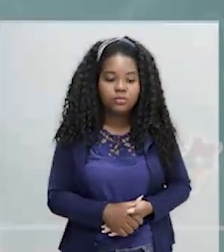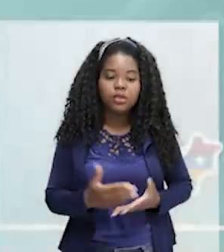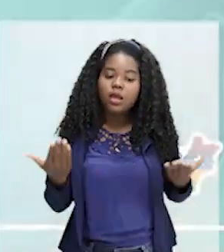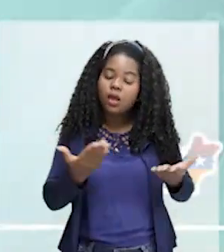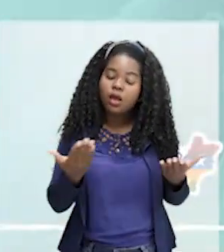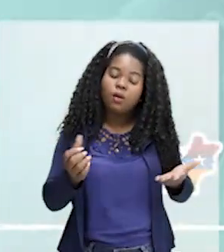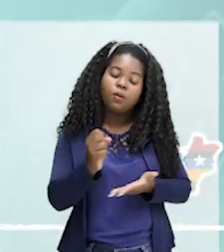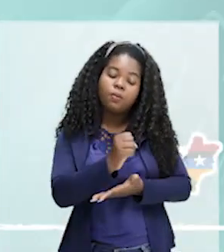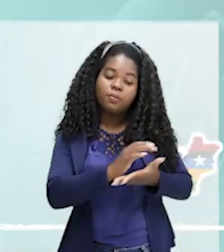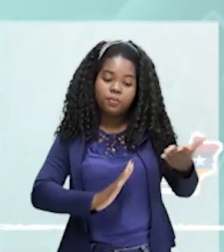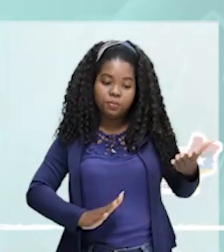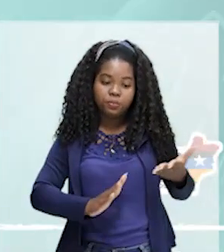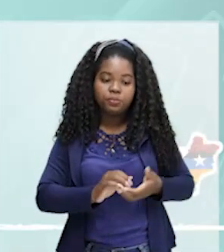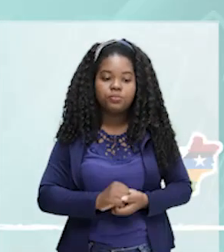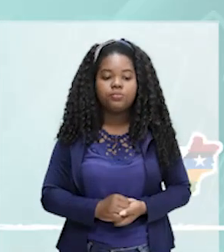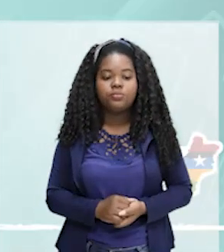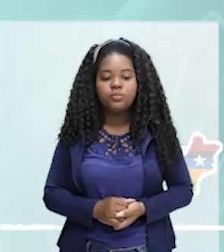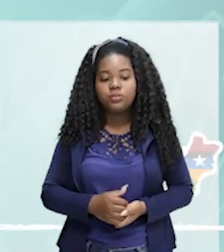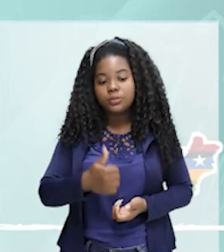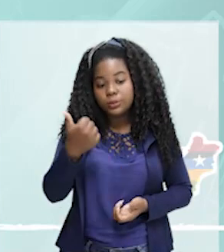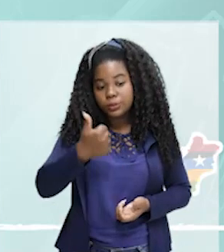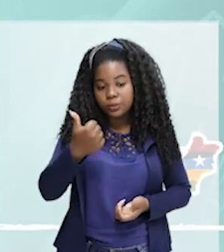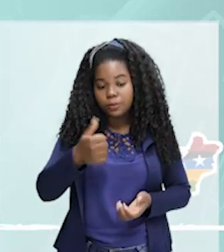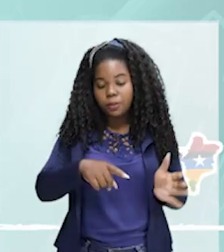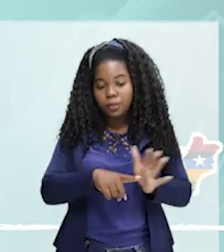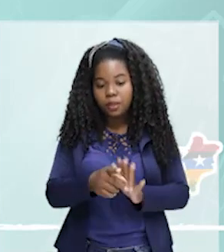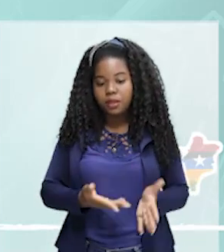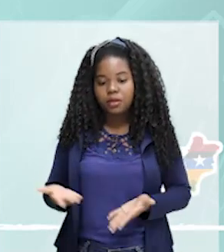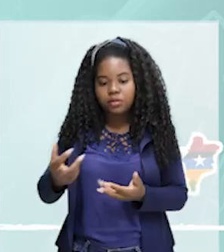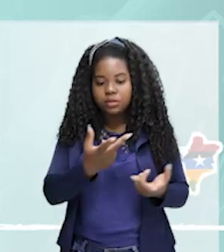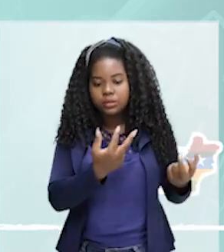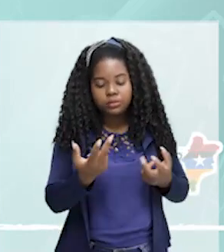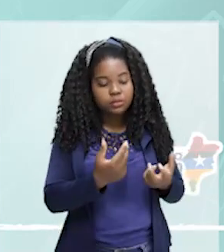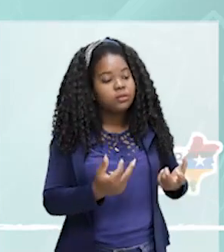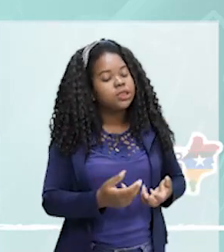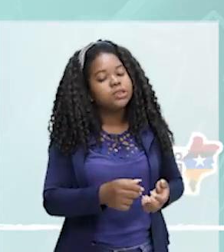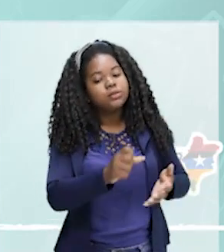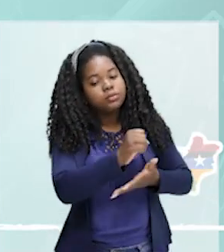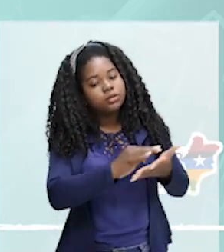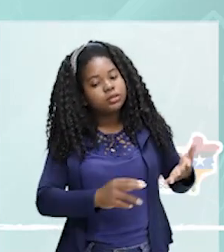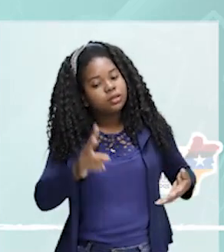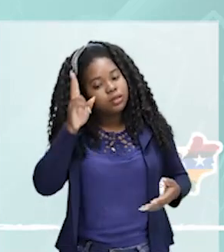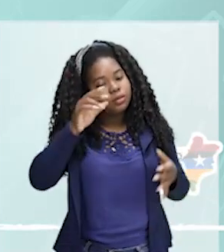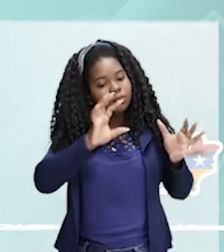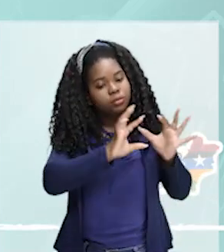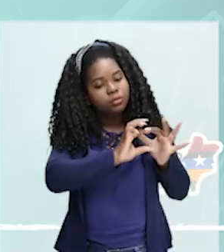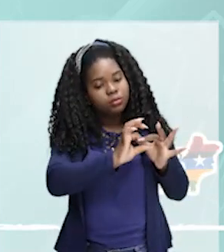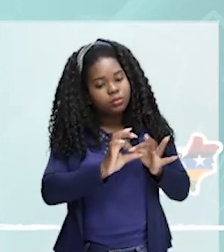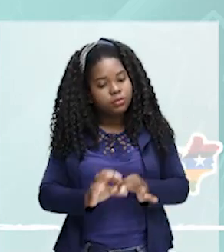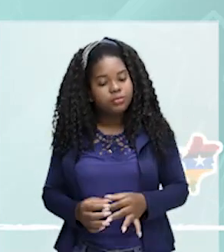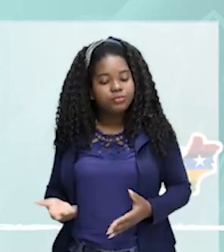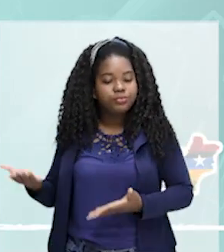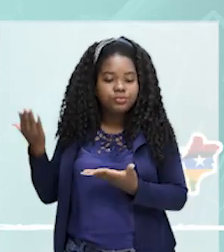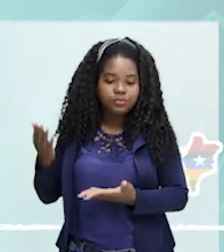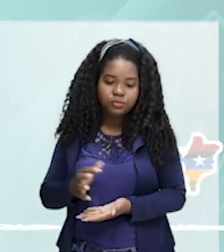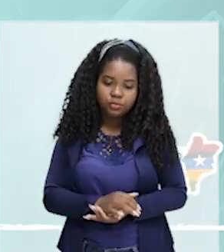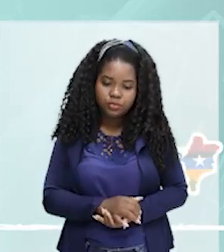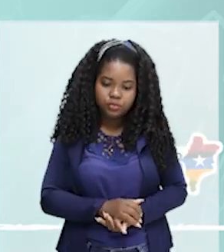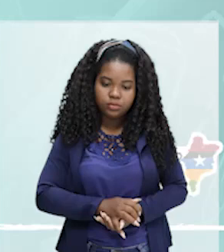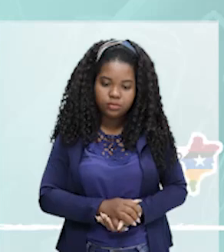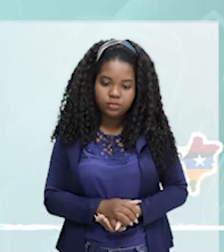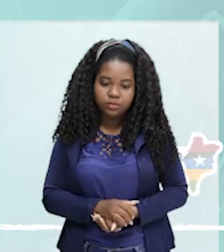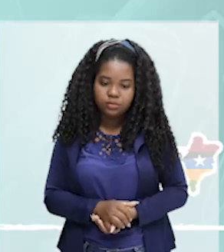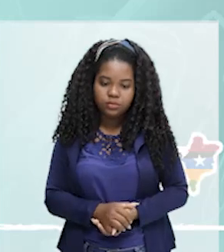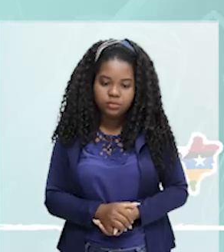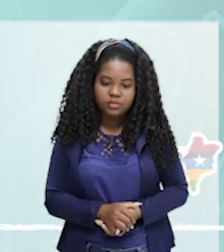Tá? E aí agora o exercício, tá bom? Quando a gente analisa exercício, sempre lembrando da contextualização. Split up,